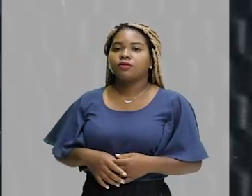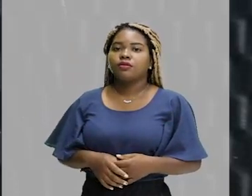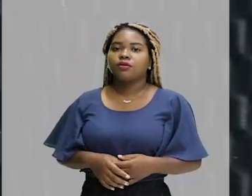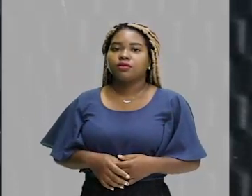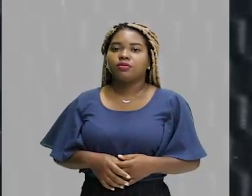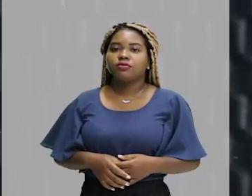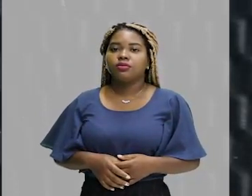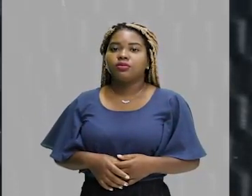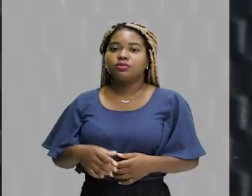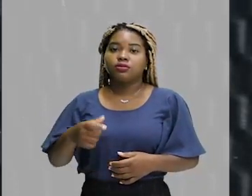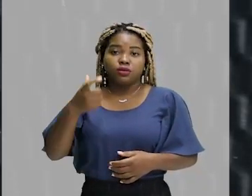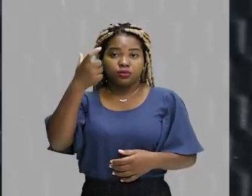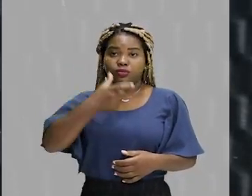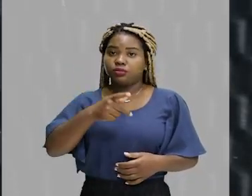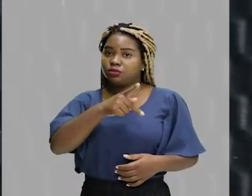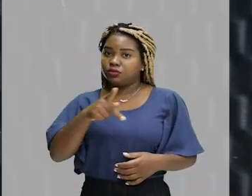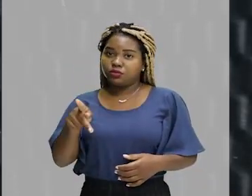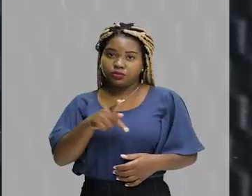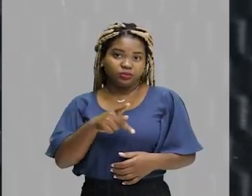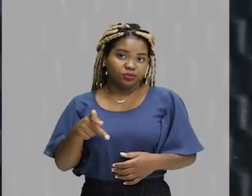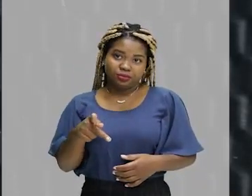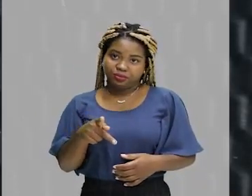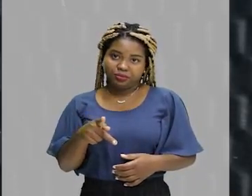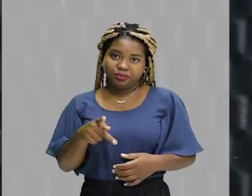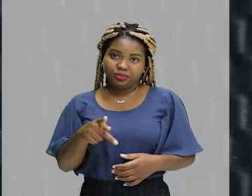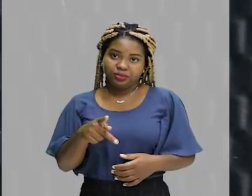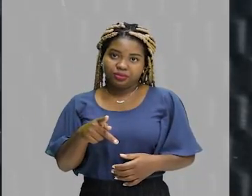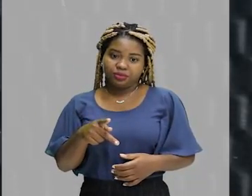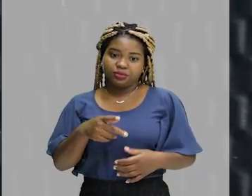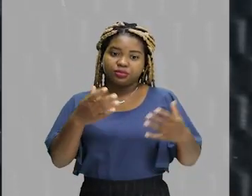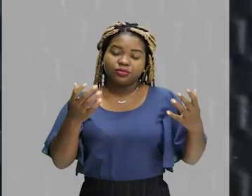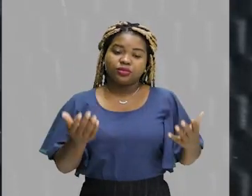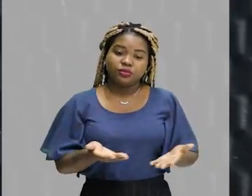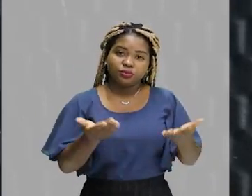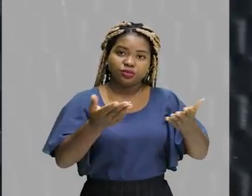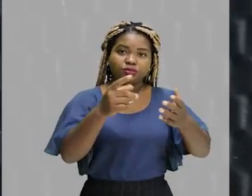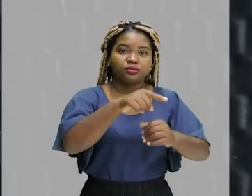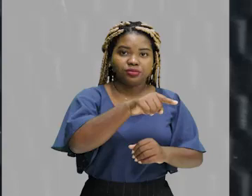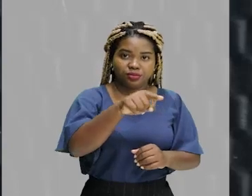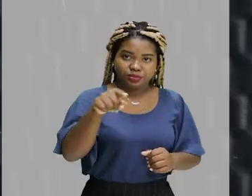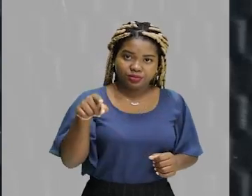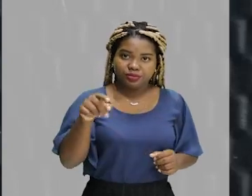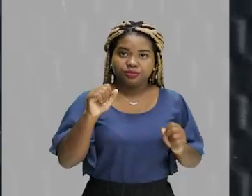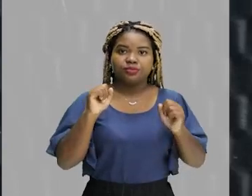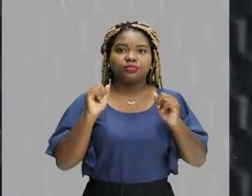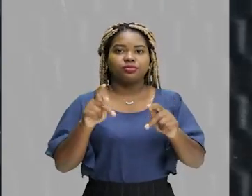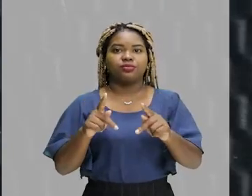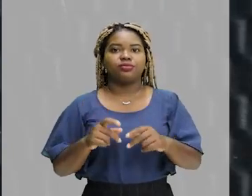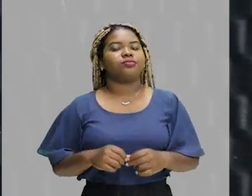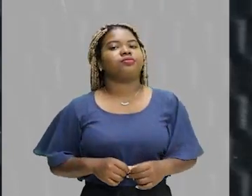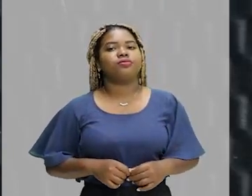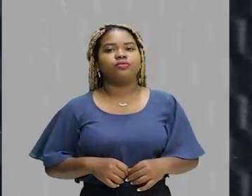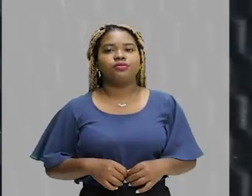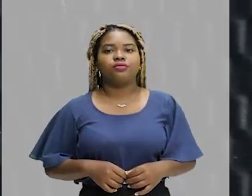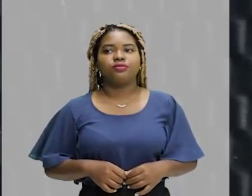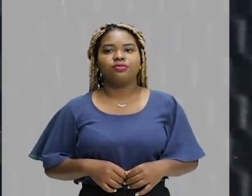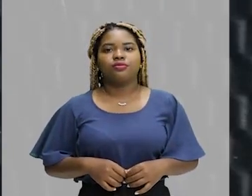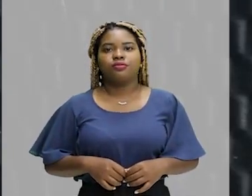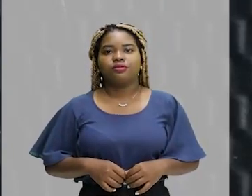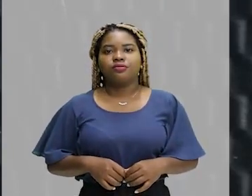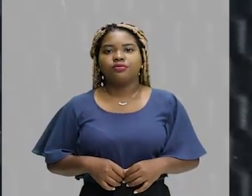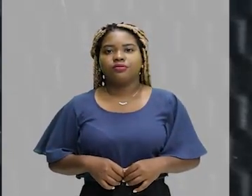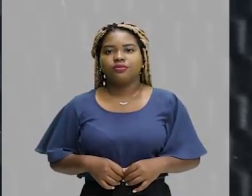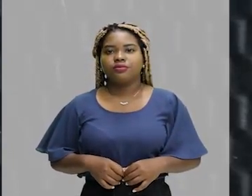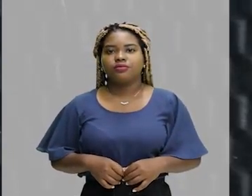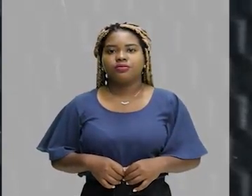fico insistindo para que vocês possam. Existe aqui uma terminologia que é inventada por nós aqui, né? Dentro